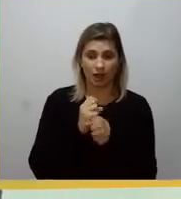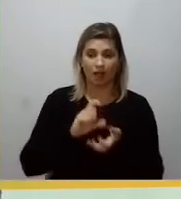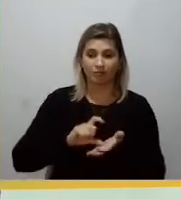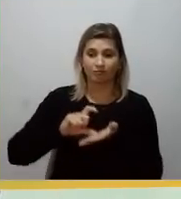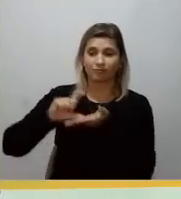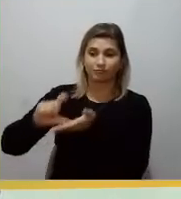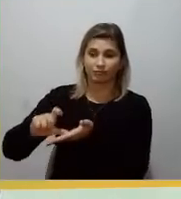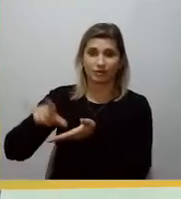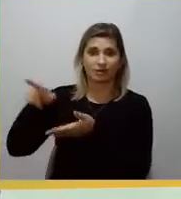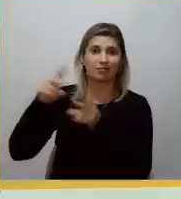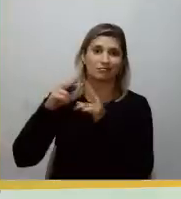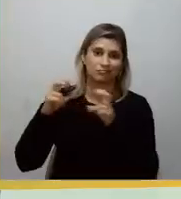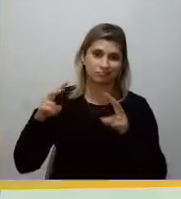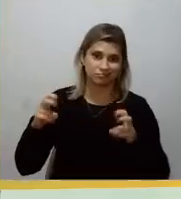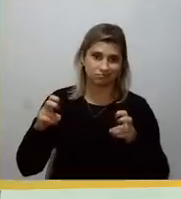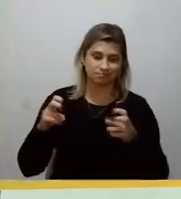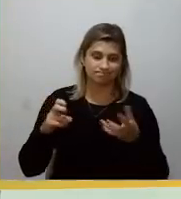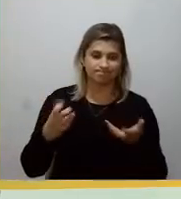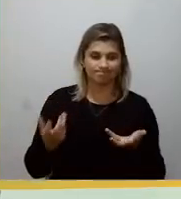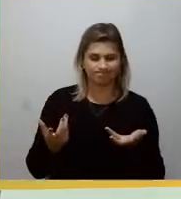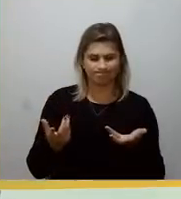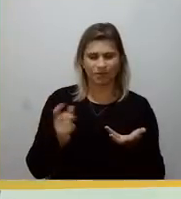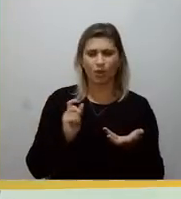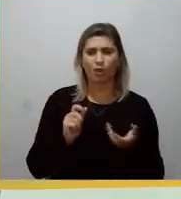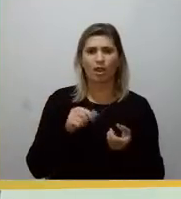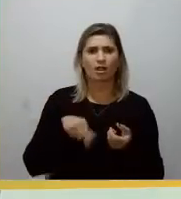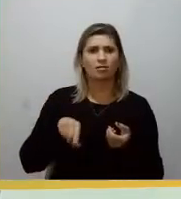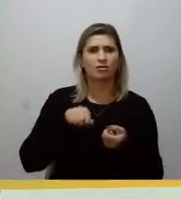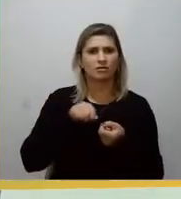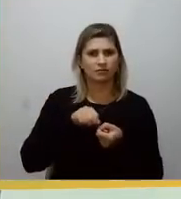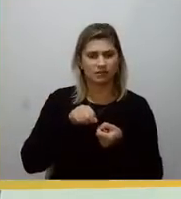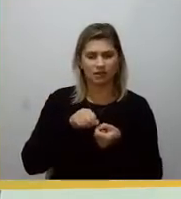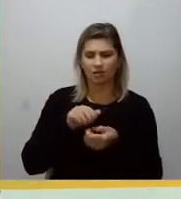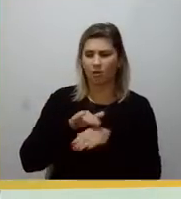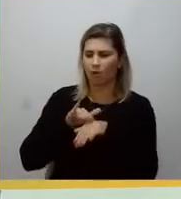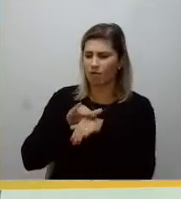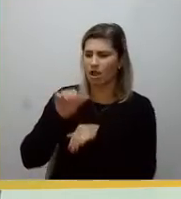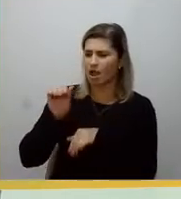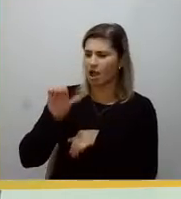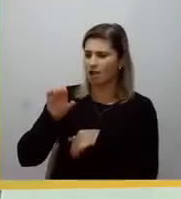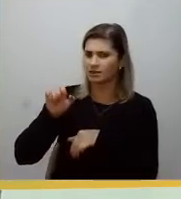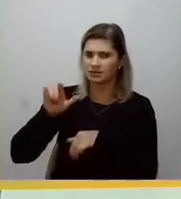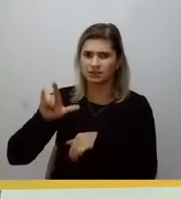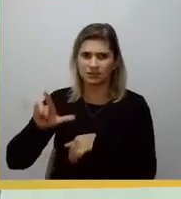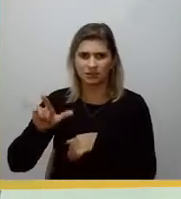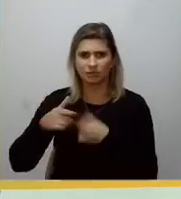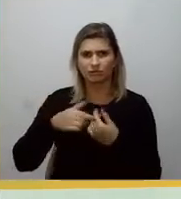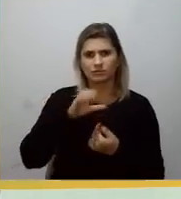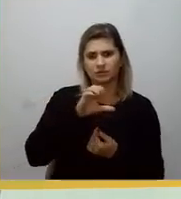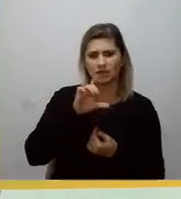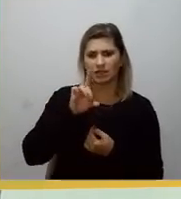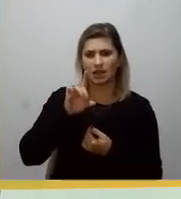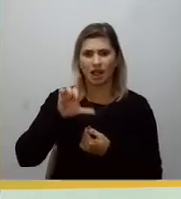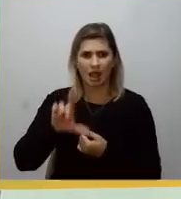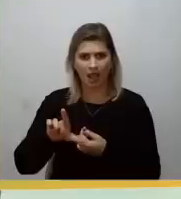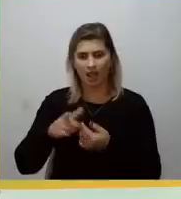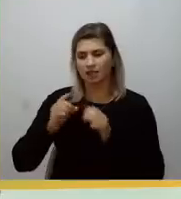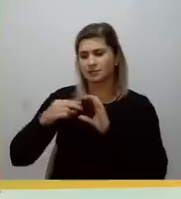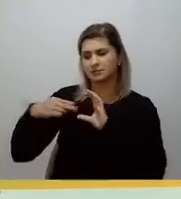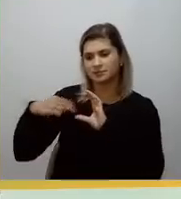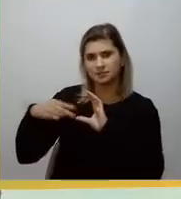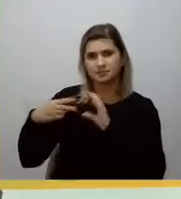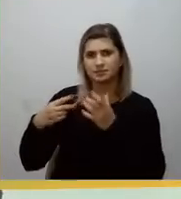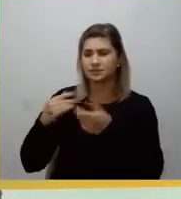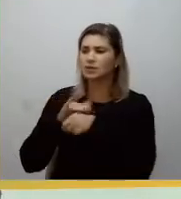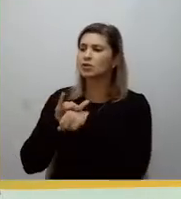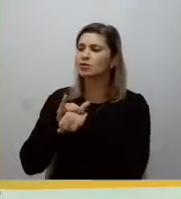Então, o que nós fizemos na época? Conversamos com a CIL, CDL, Câmara de Vereadores, e resolvemos, eles não se comprometeram conosco